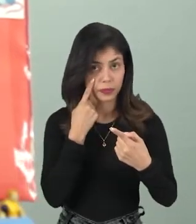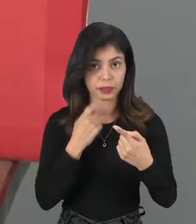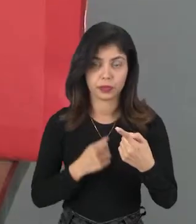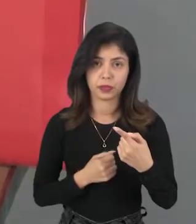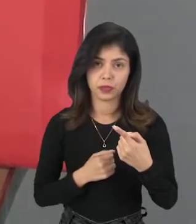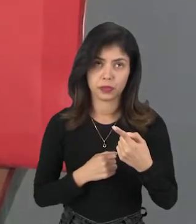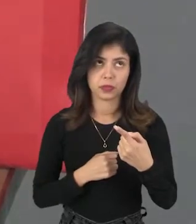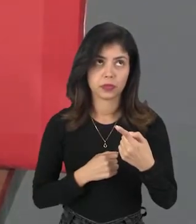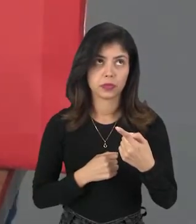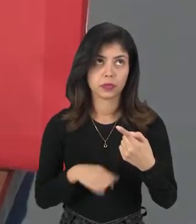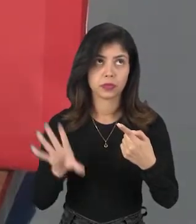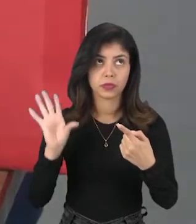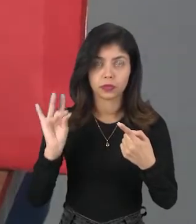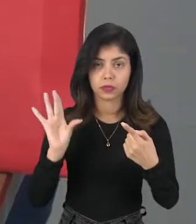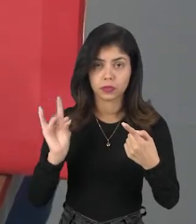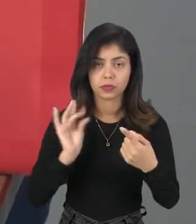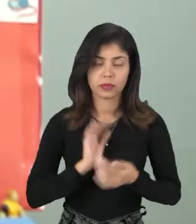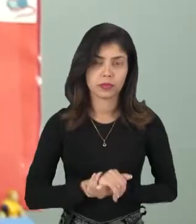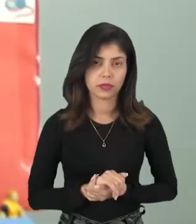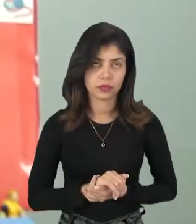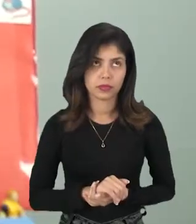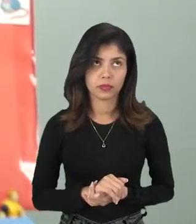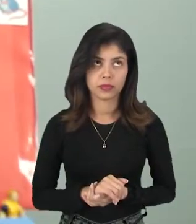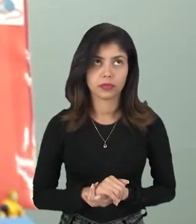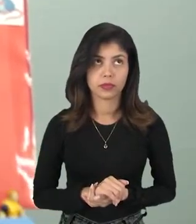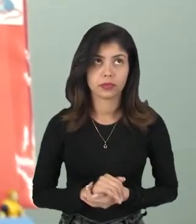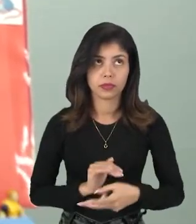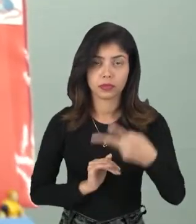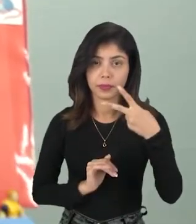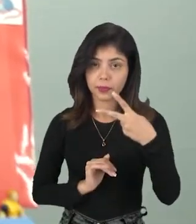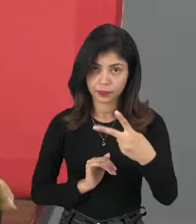só falamos uma figura